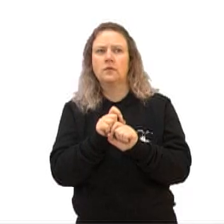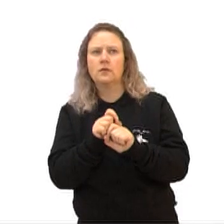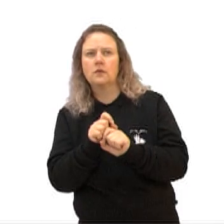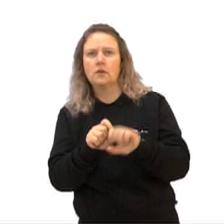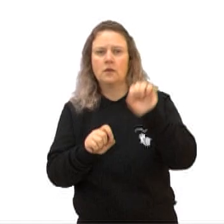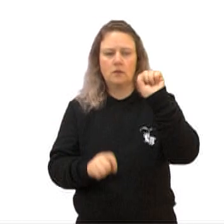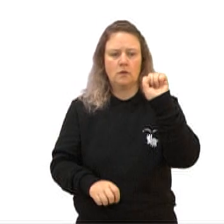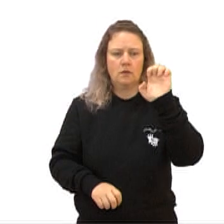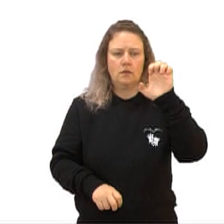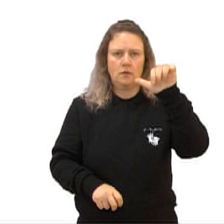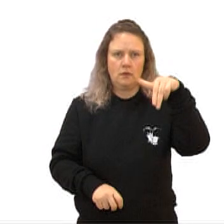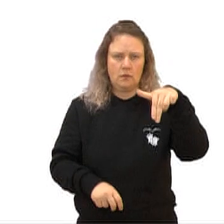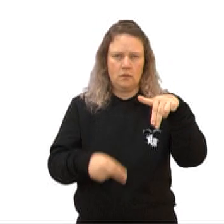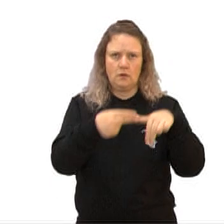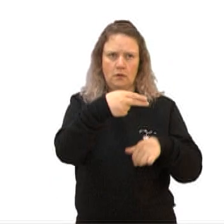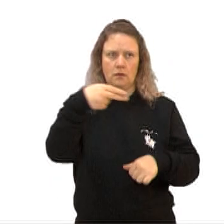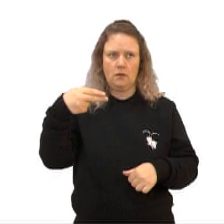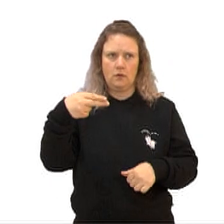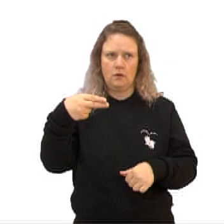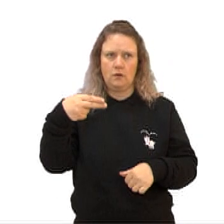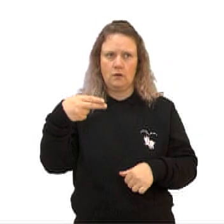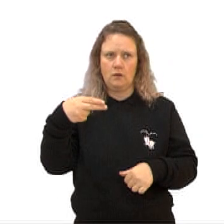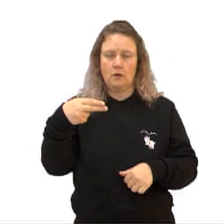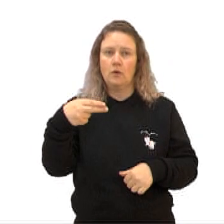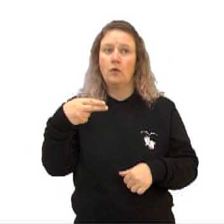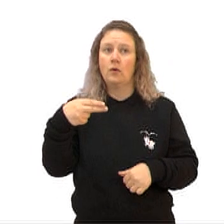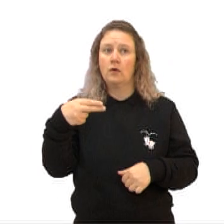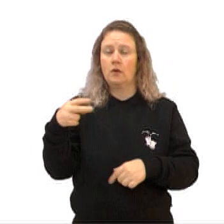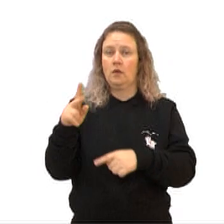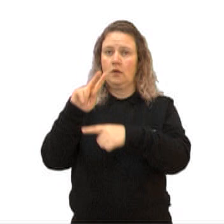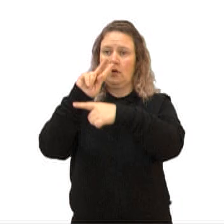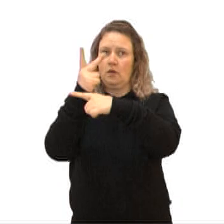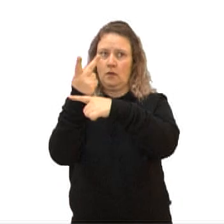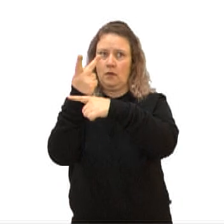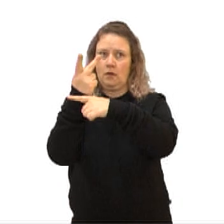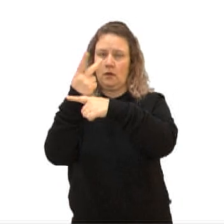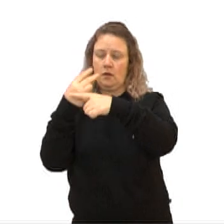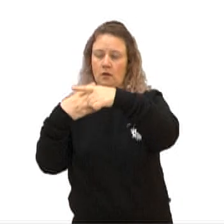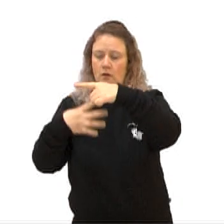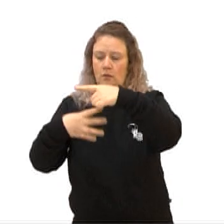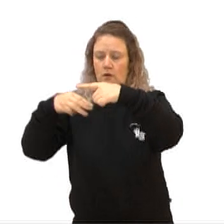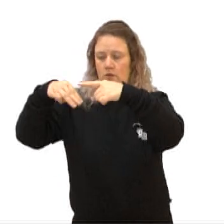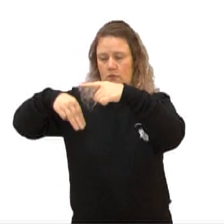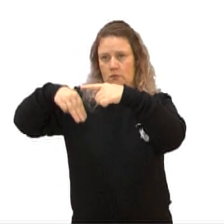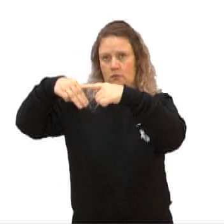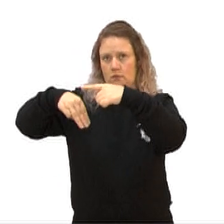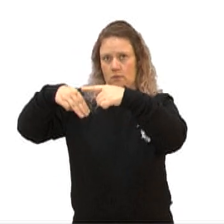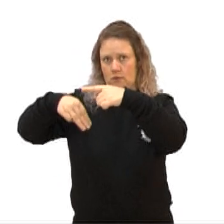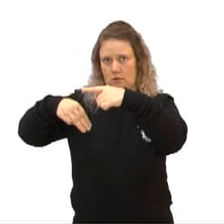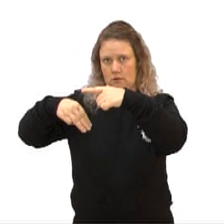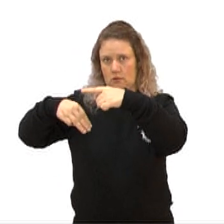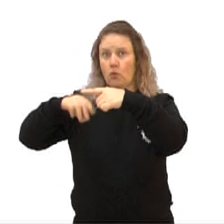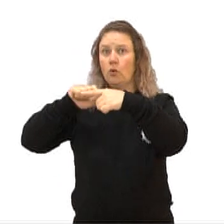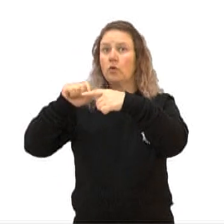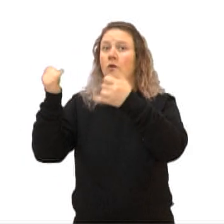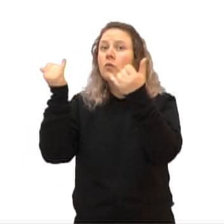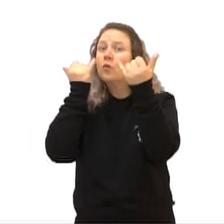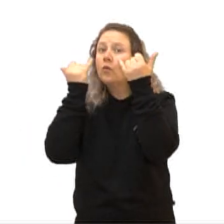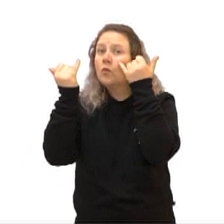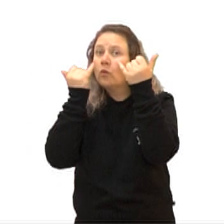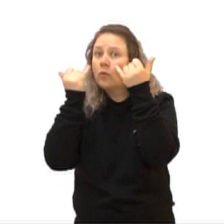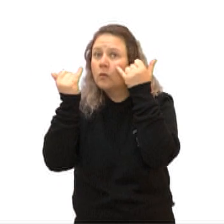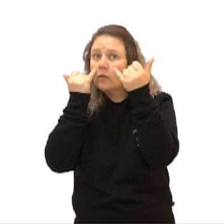igual, esse H é a altura, ele é o cateto oposto. Dividido por 4 metros. Nesse caso, o 4 metros foi a informação